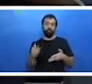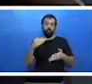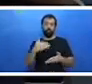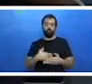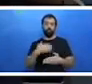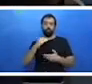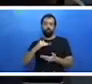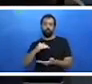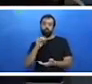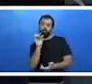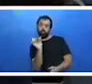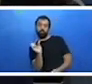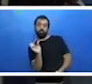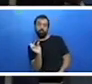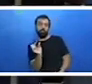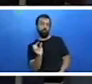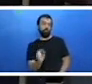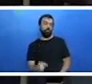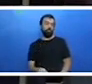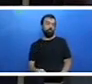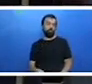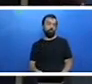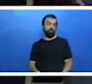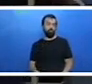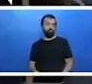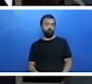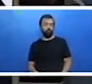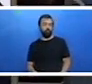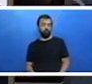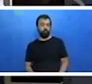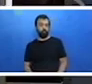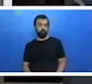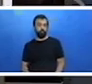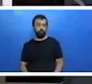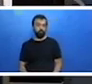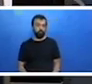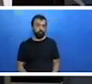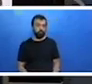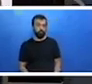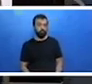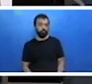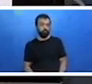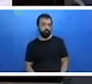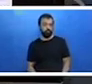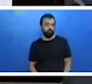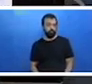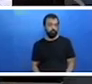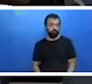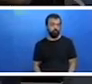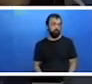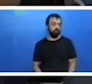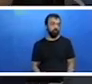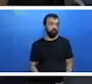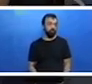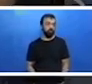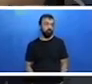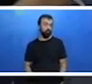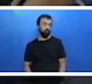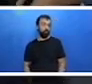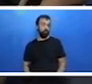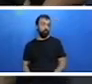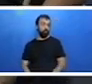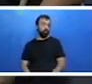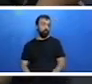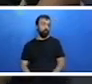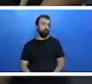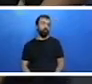pela barrinha, e dividi-la, eu vou ter 10 unidades, 10 cubinhos.